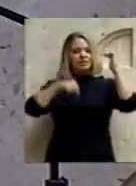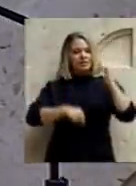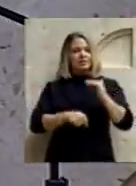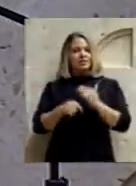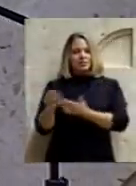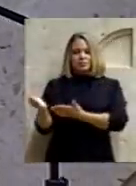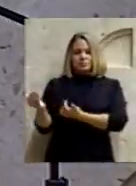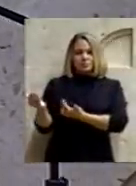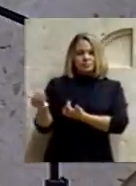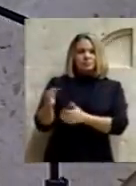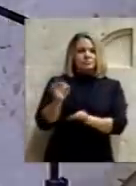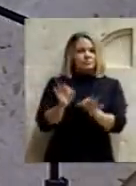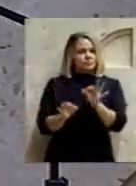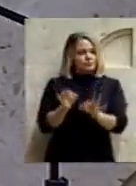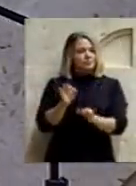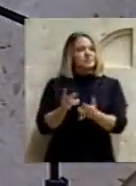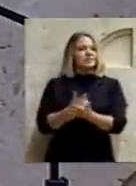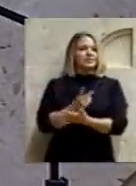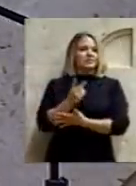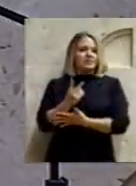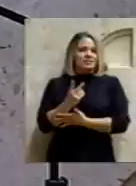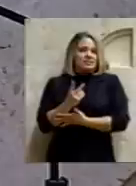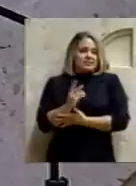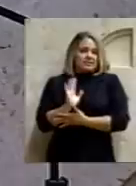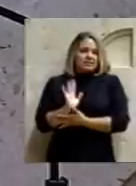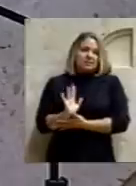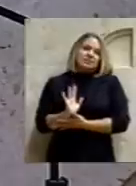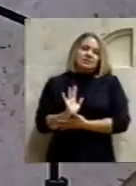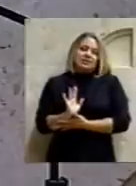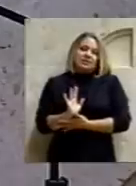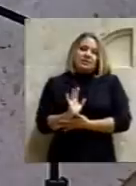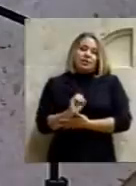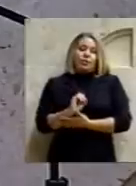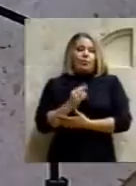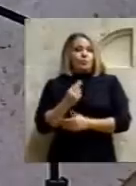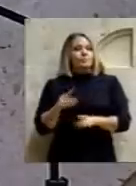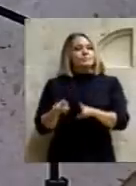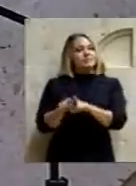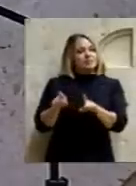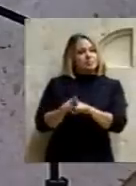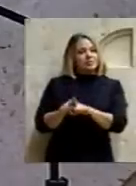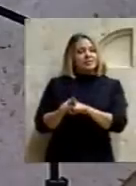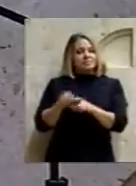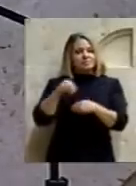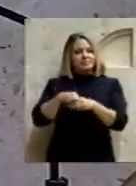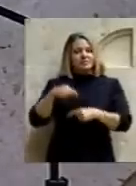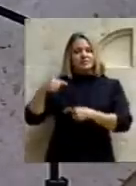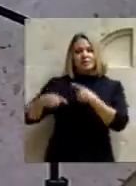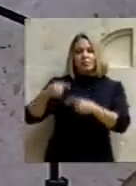jovem juiz se vê submetido, quanto